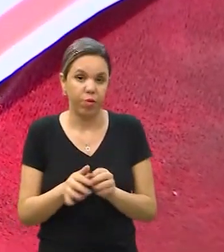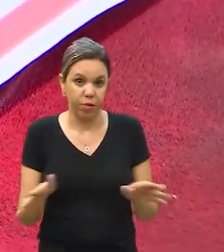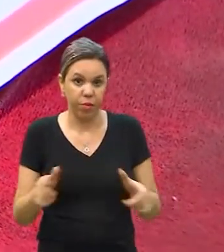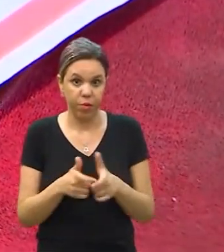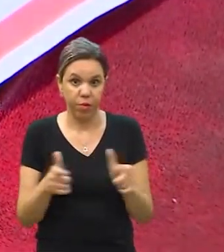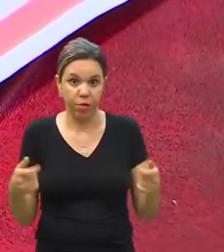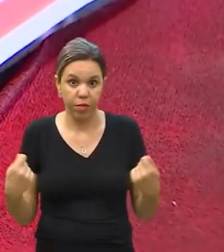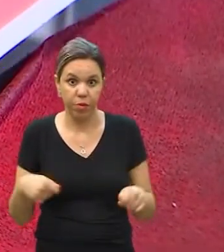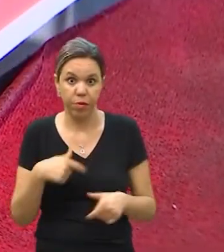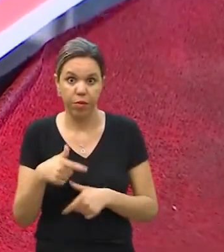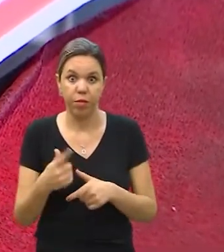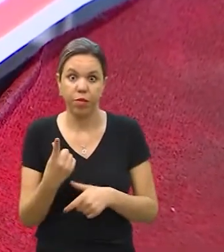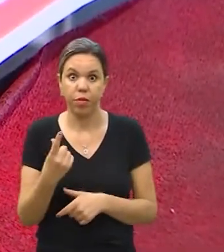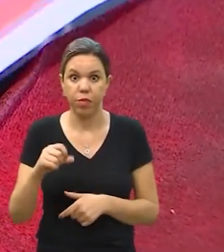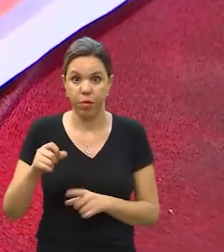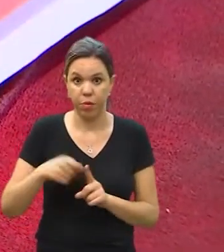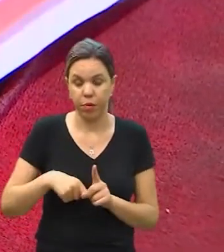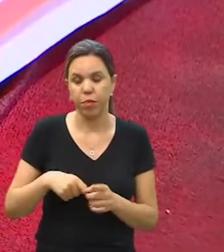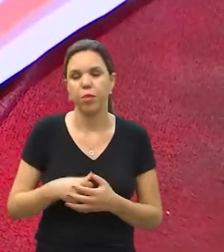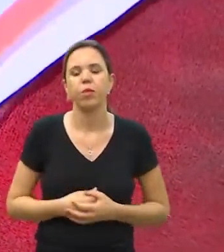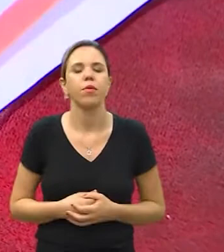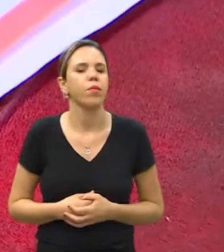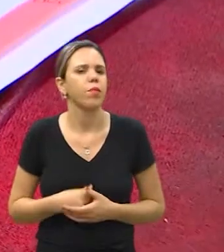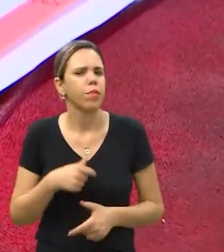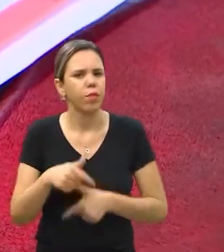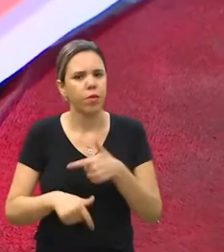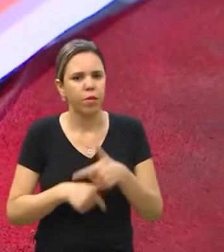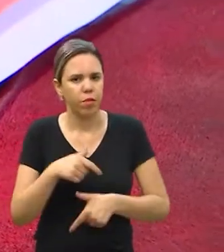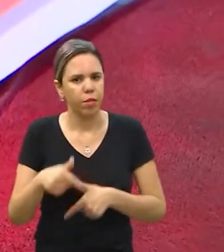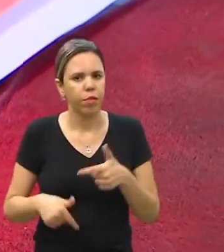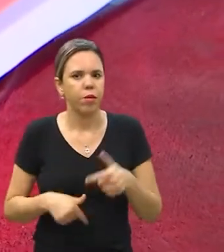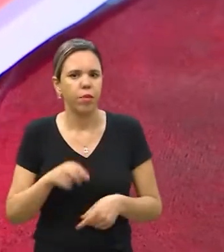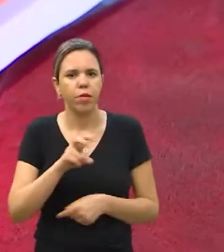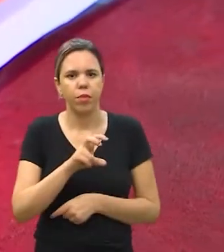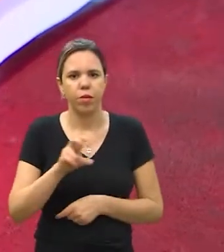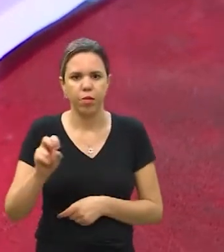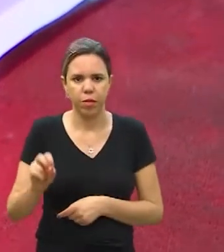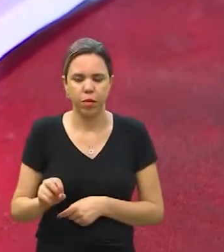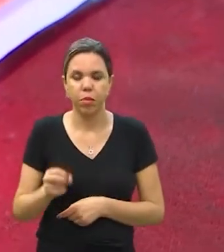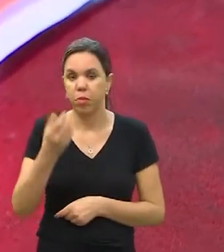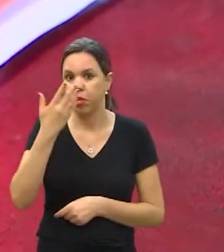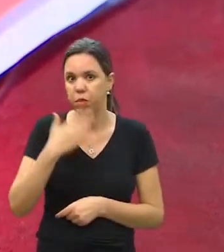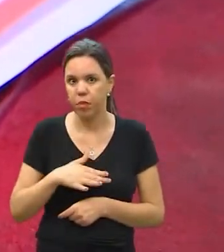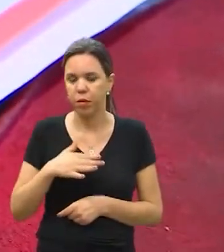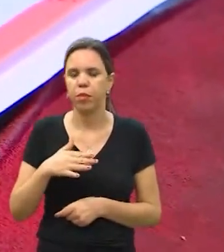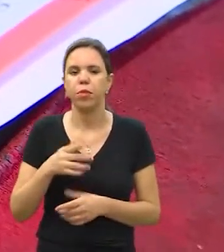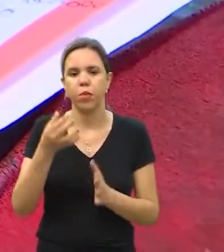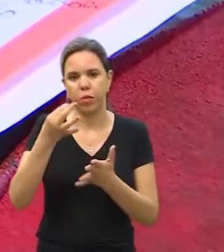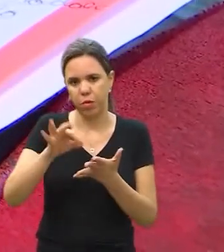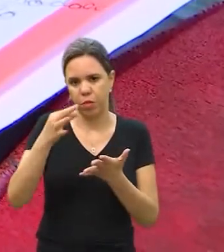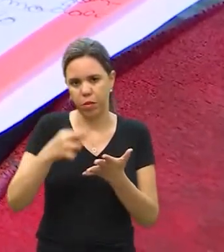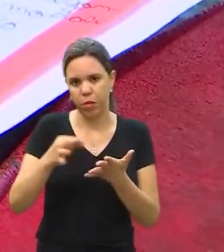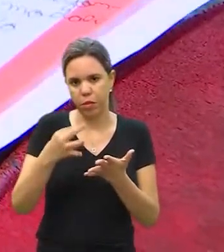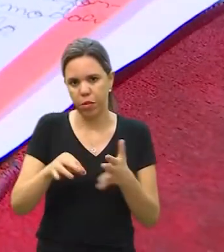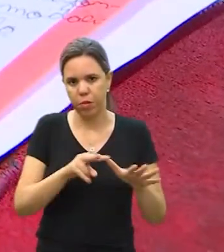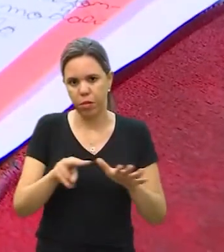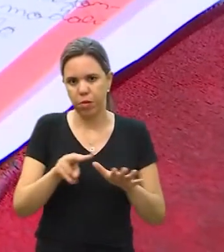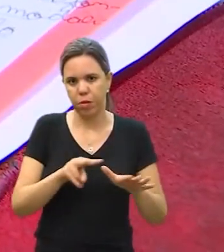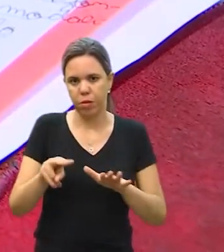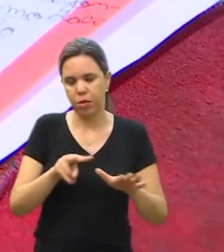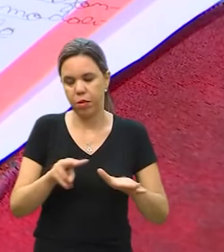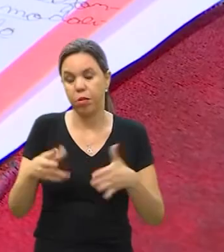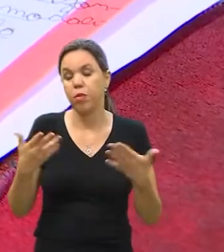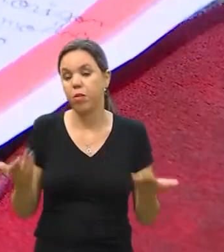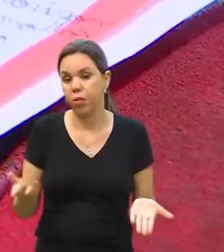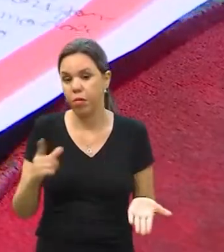demanda aumentou nos últimos 19 meses. São trabalhos de 550 crianças para corrigir por semana.